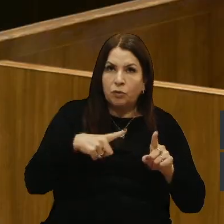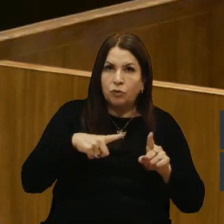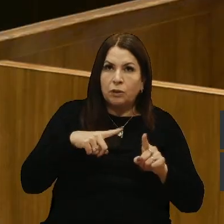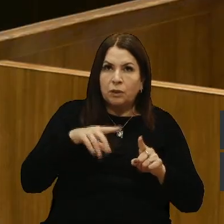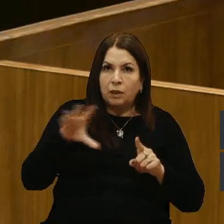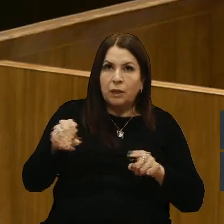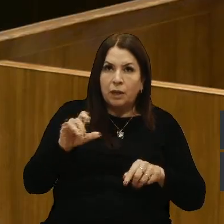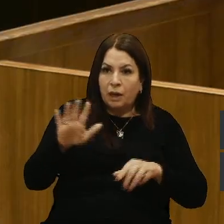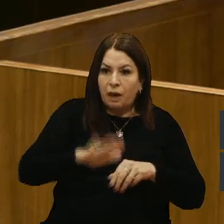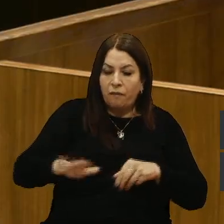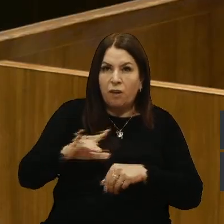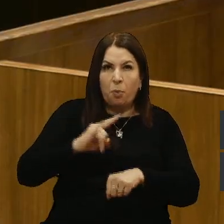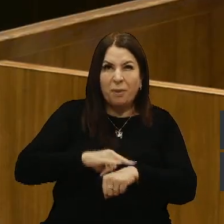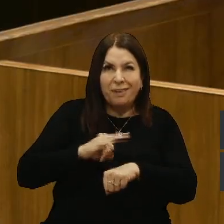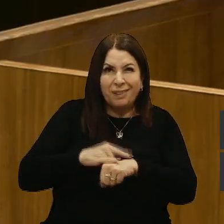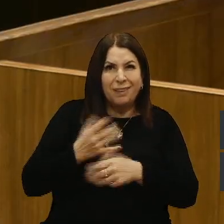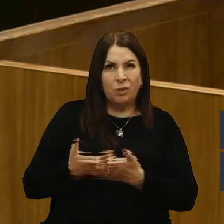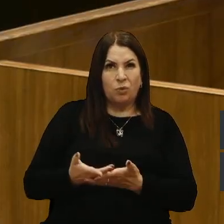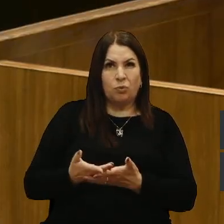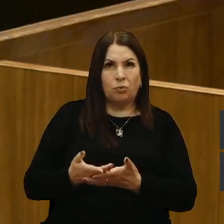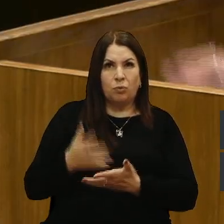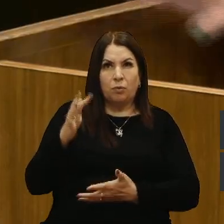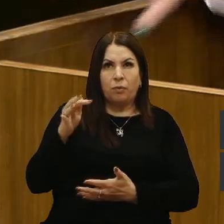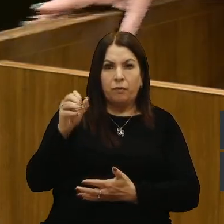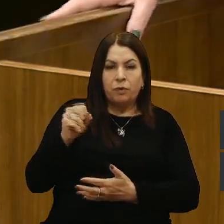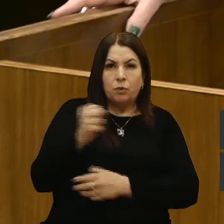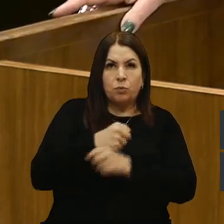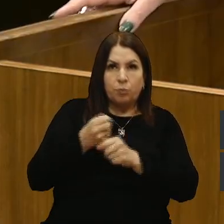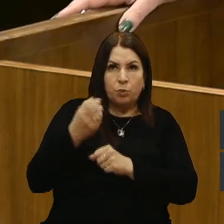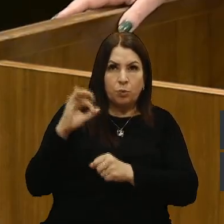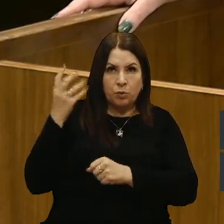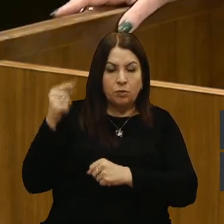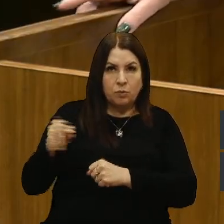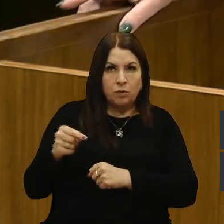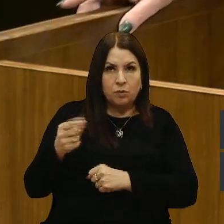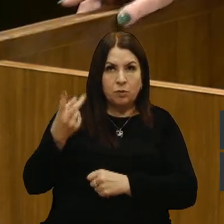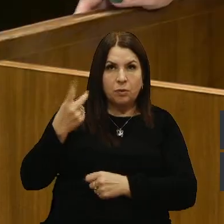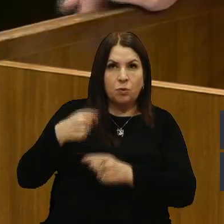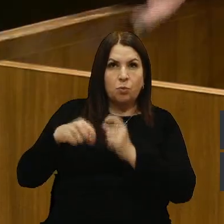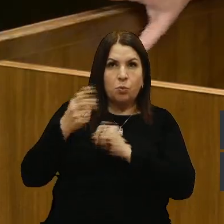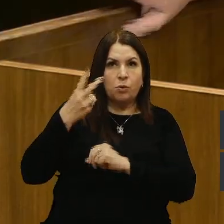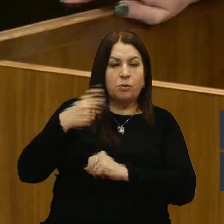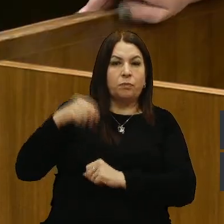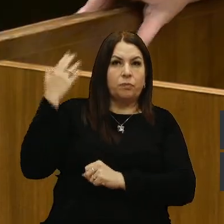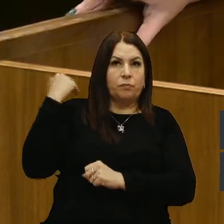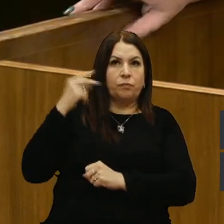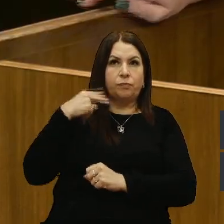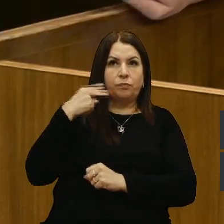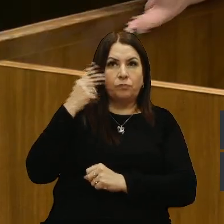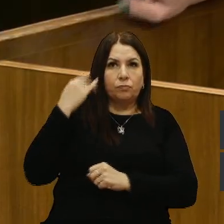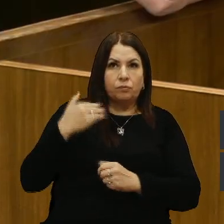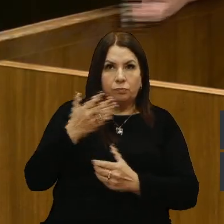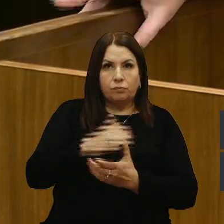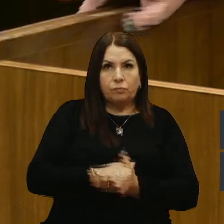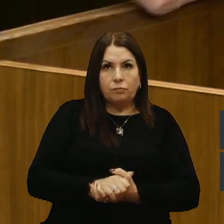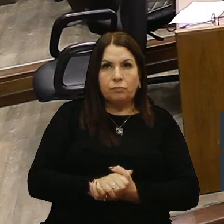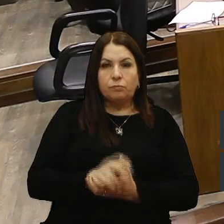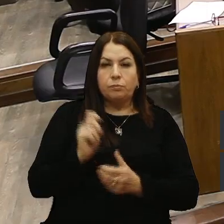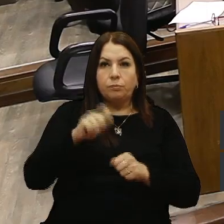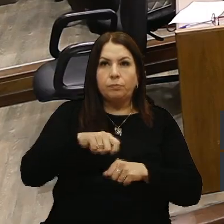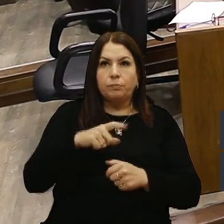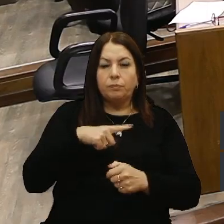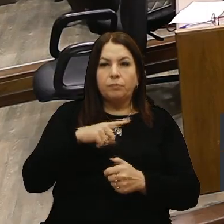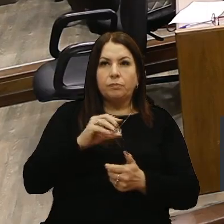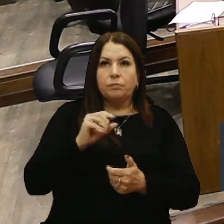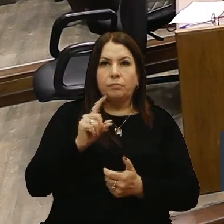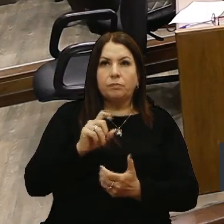lá lavar banheiro, nos órgãos da FAS, que o ano passado aconteceu isso, retrasado. Sua parte, vereadora Daiane, se possível, porque